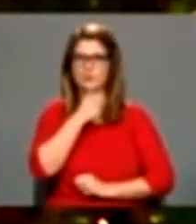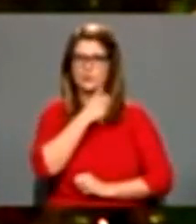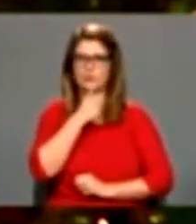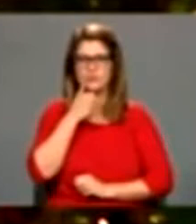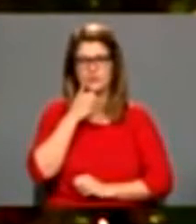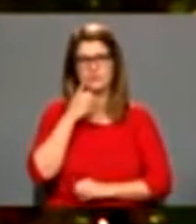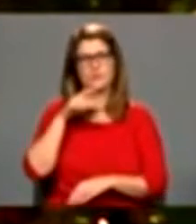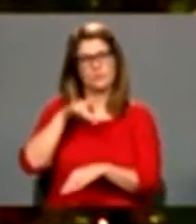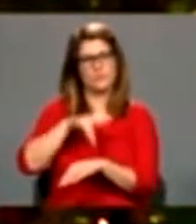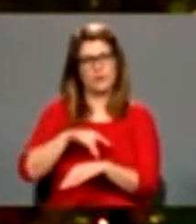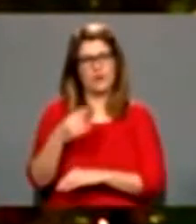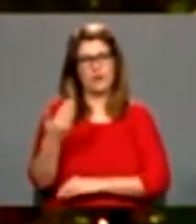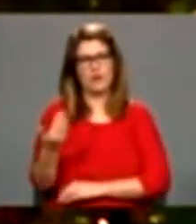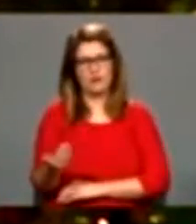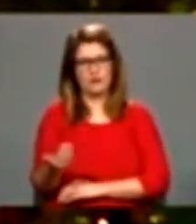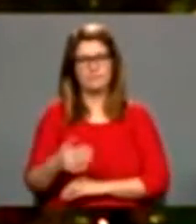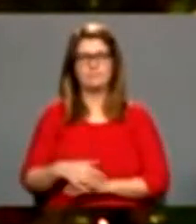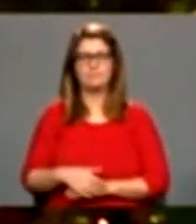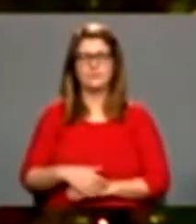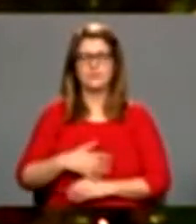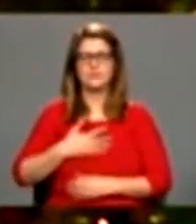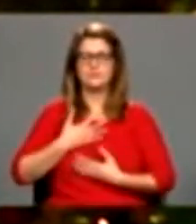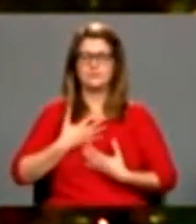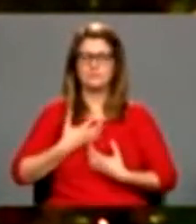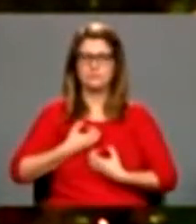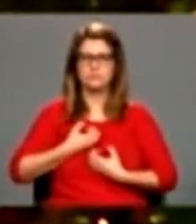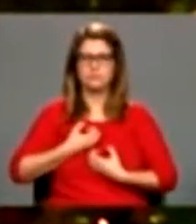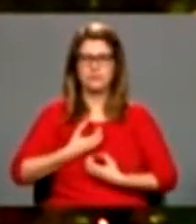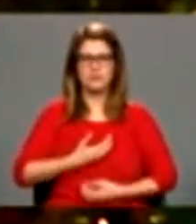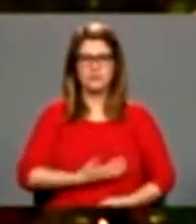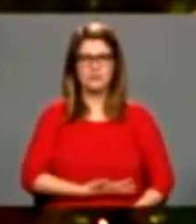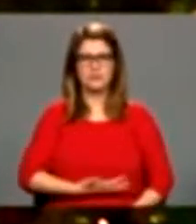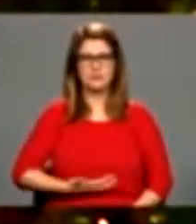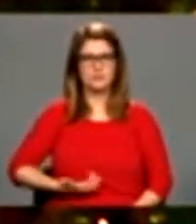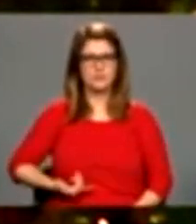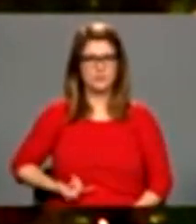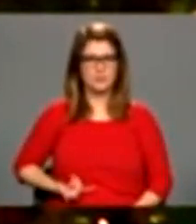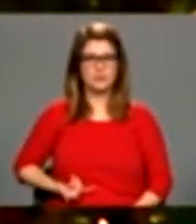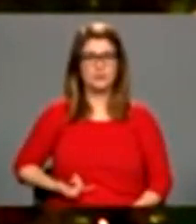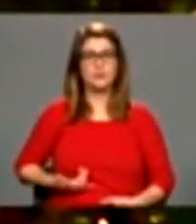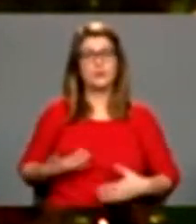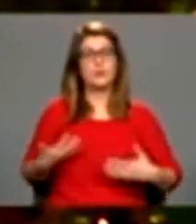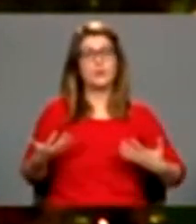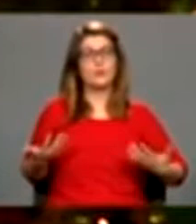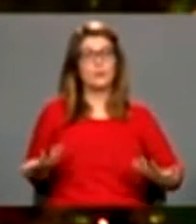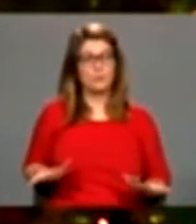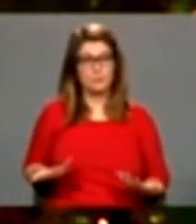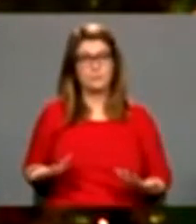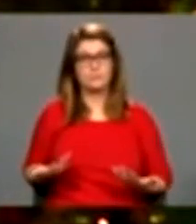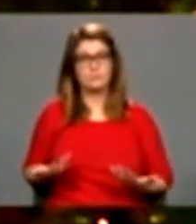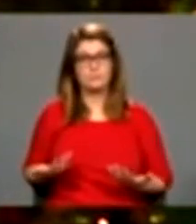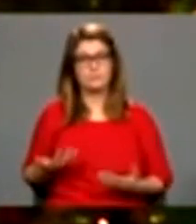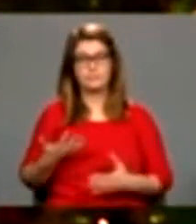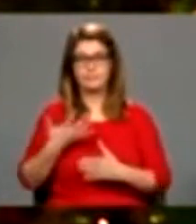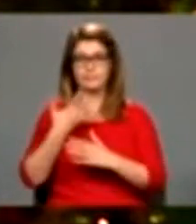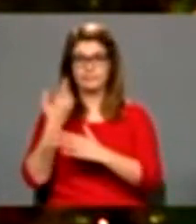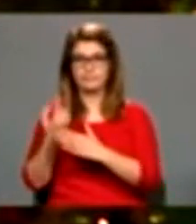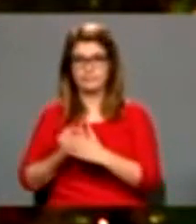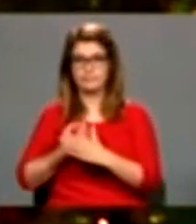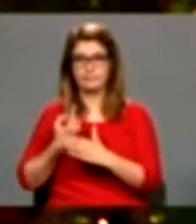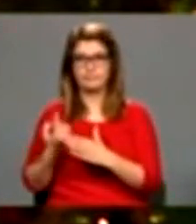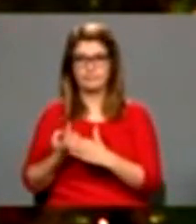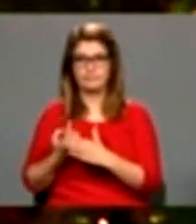doença pela angústia do desemprego ou simplesmente pela solidão